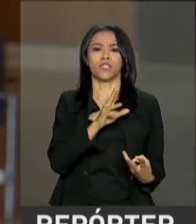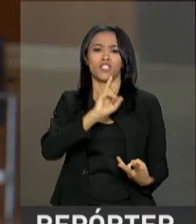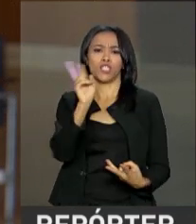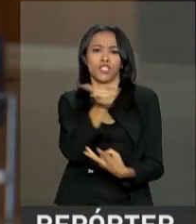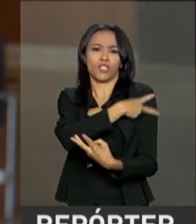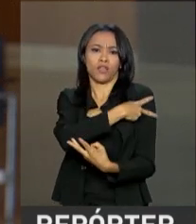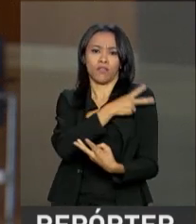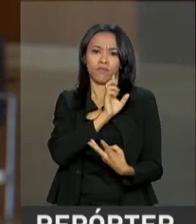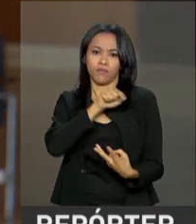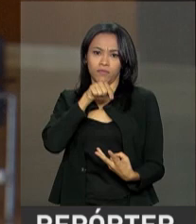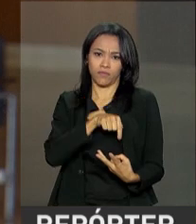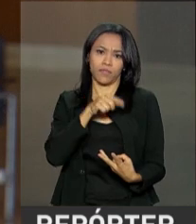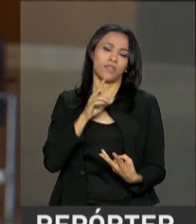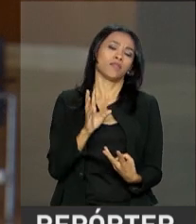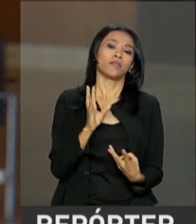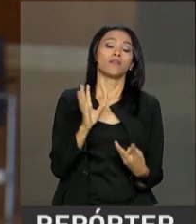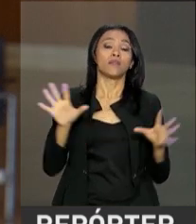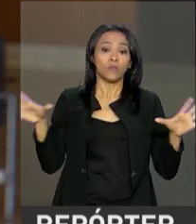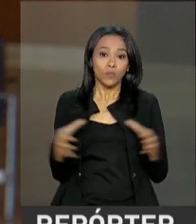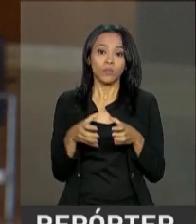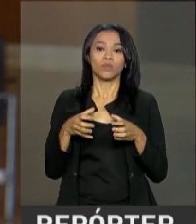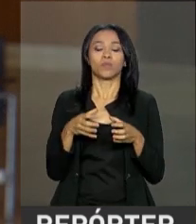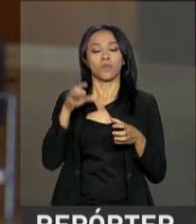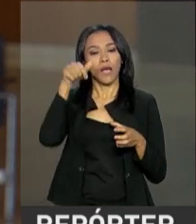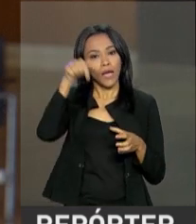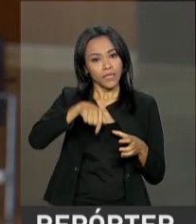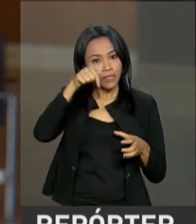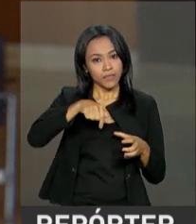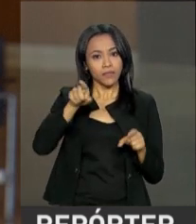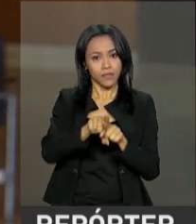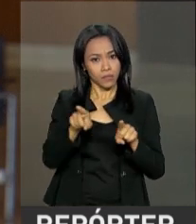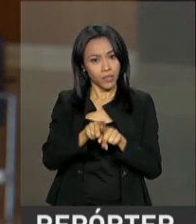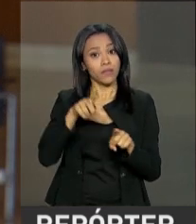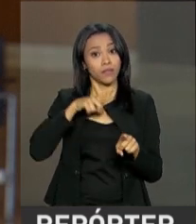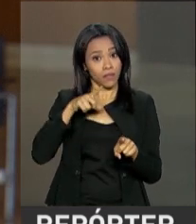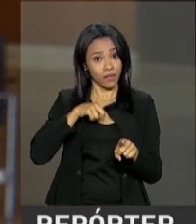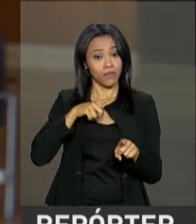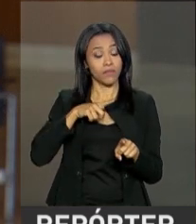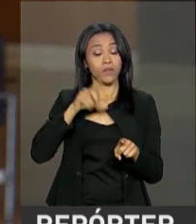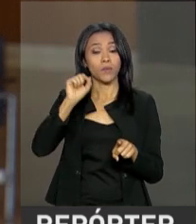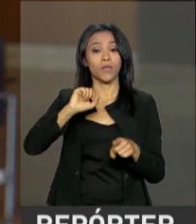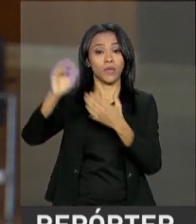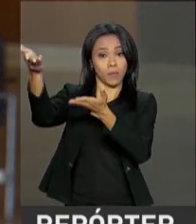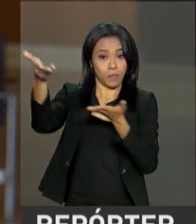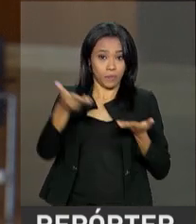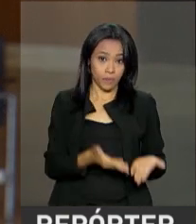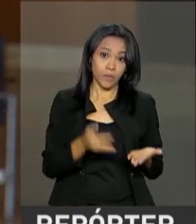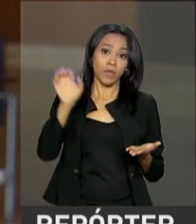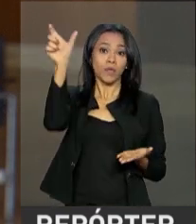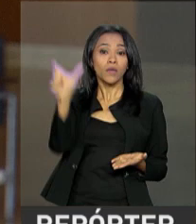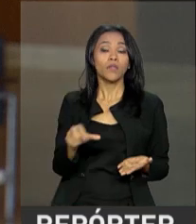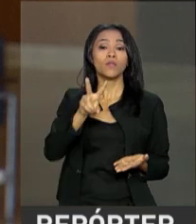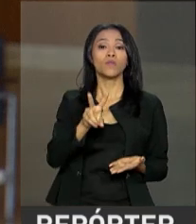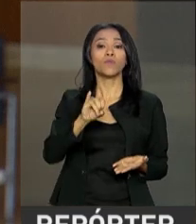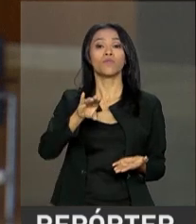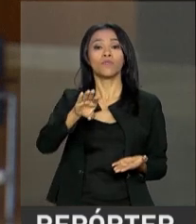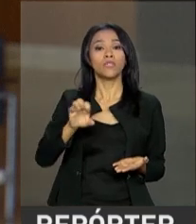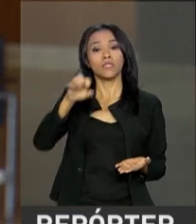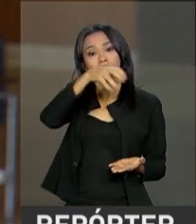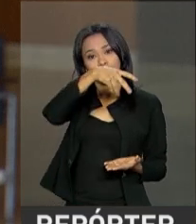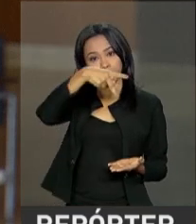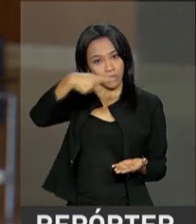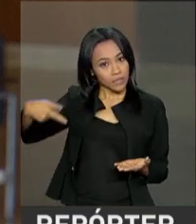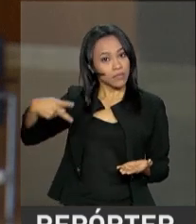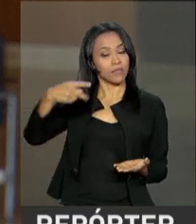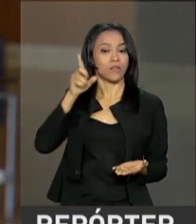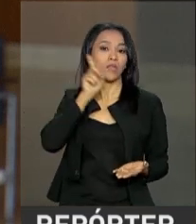em brasília o presidente da república o presidente michel temer recebeu a visita do vice presidente norte americano mike pence eles passaram a